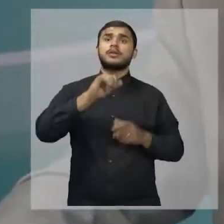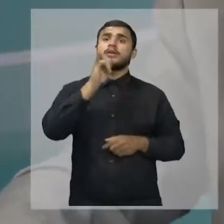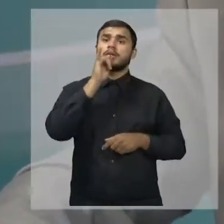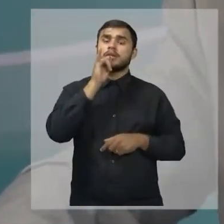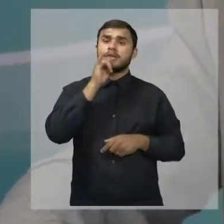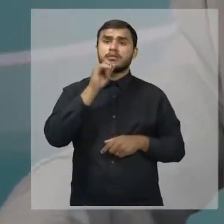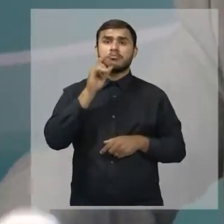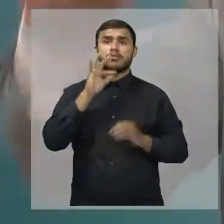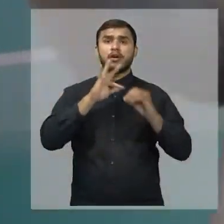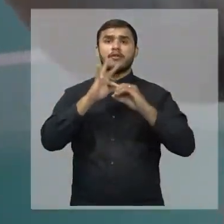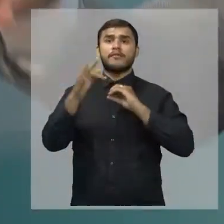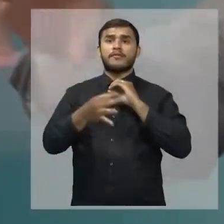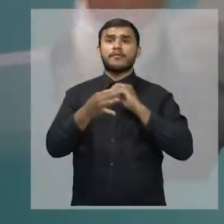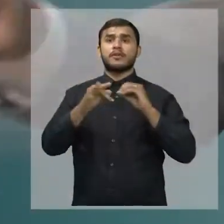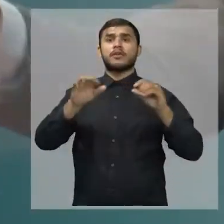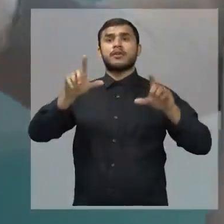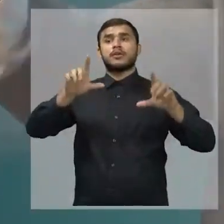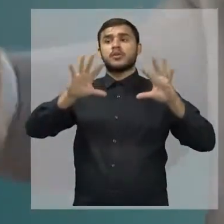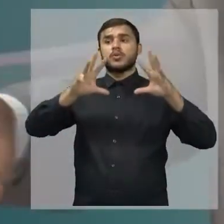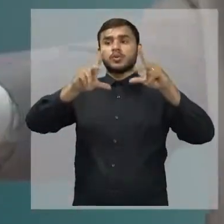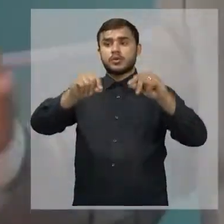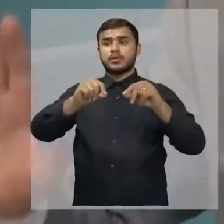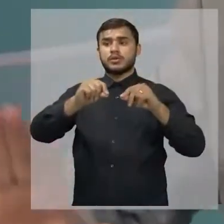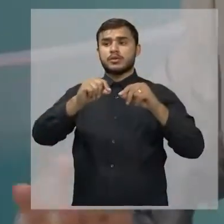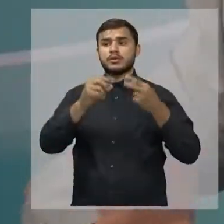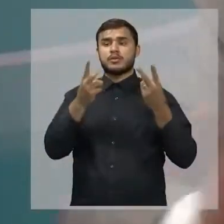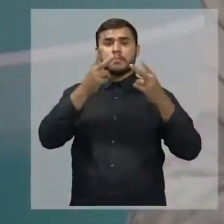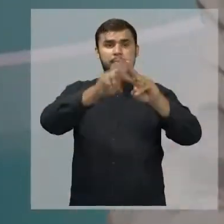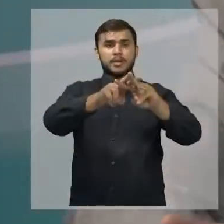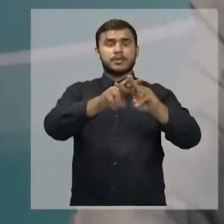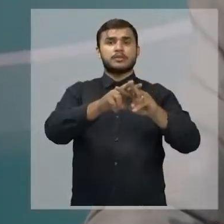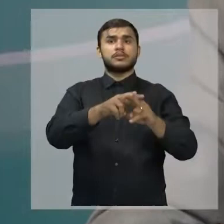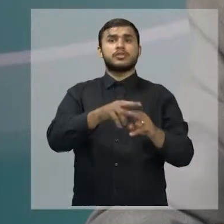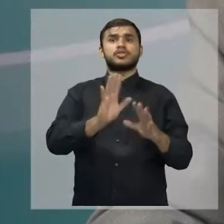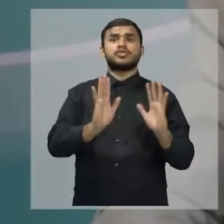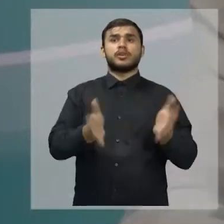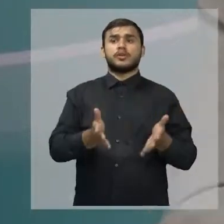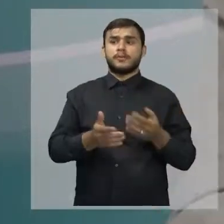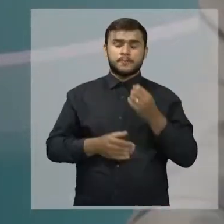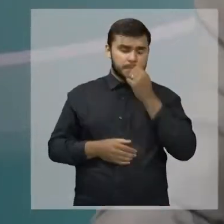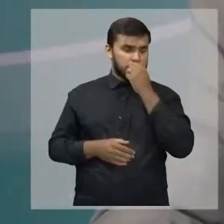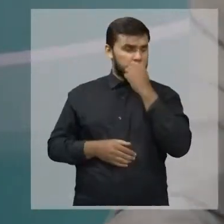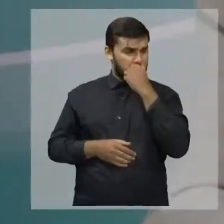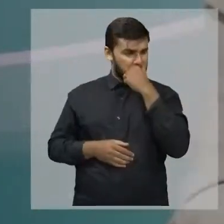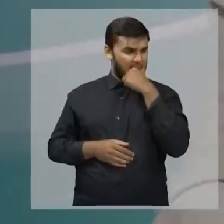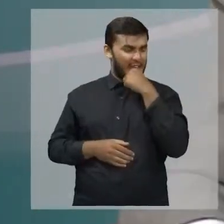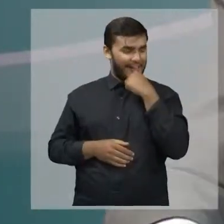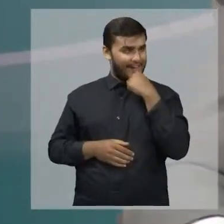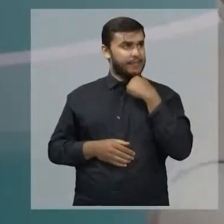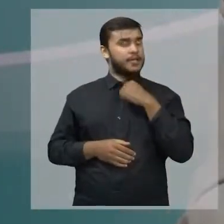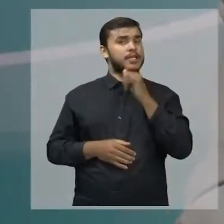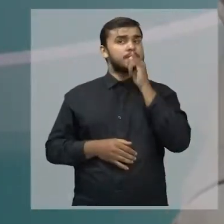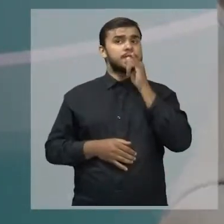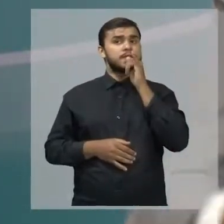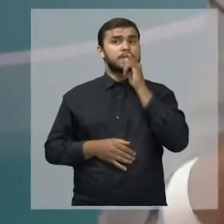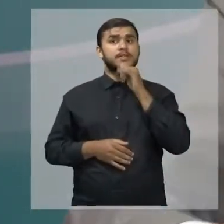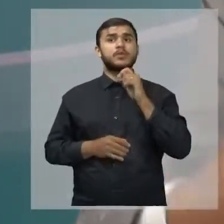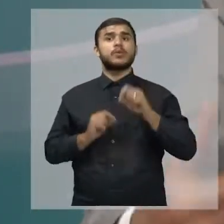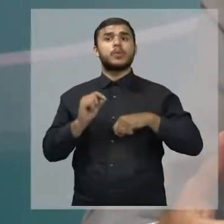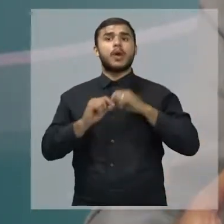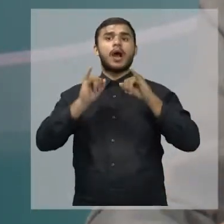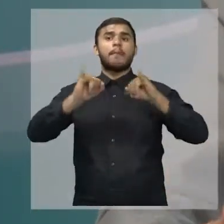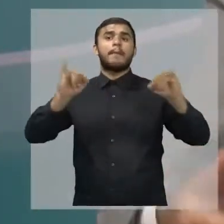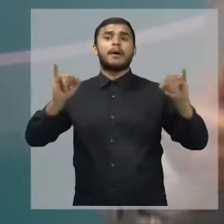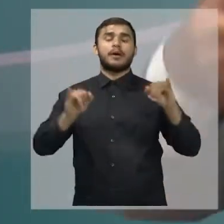Fantástico, 5 Fantásticos depois o cara já está preso, já está condenado. É diferente. Eu acho que essa questão tem uma questão subjacente que é